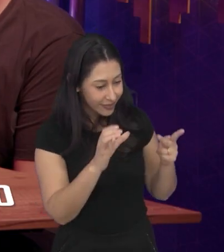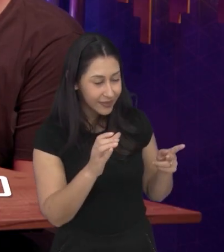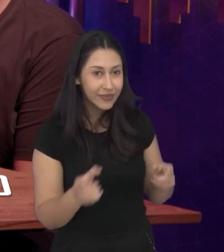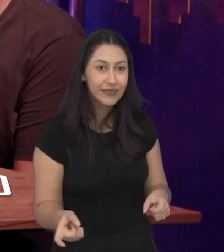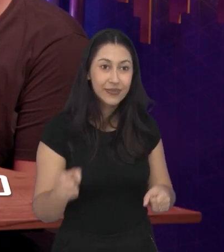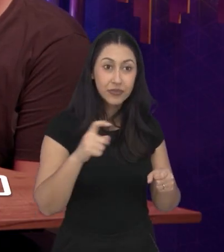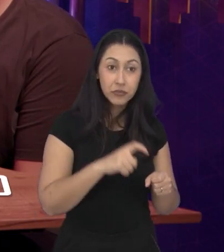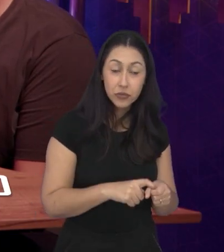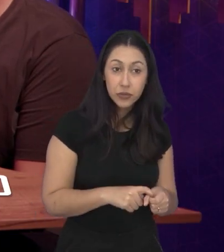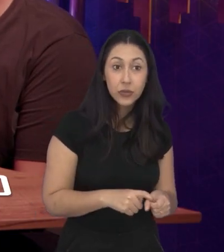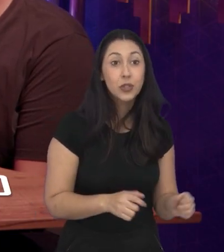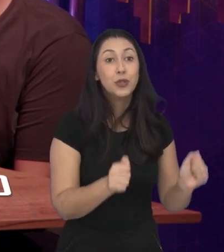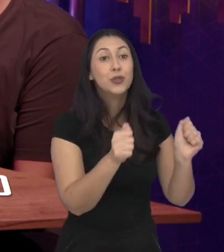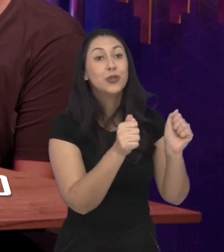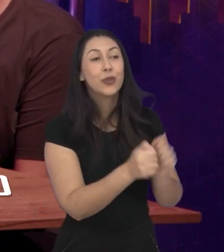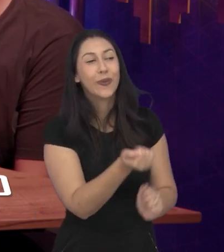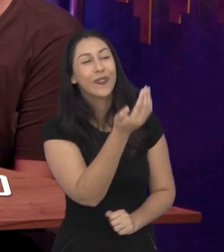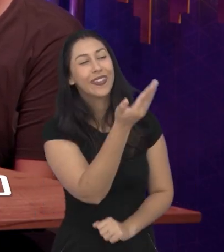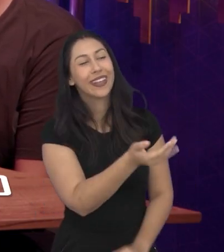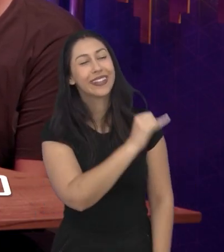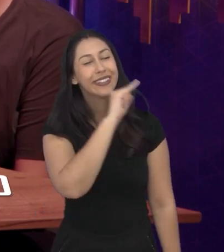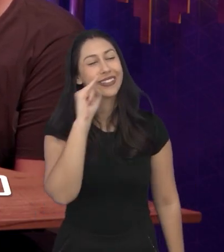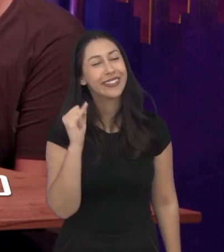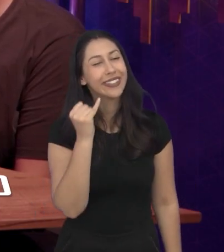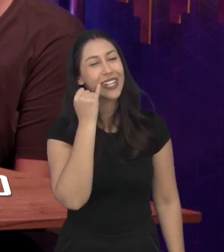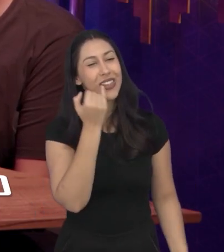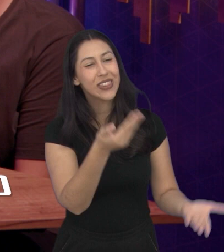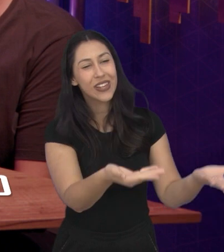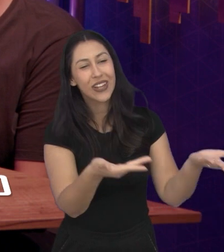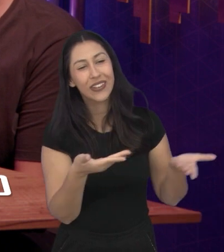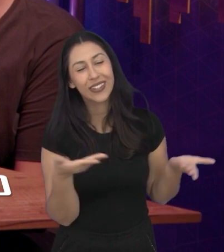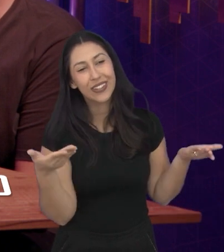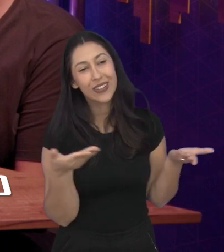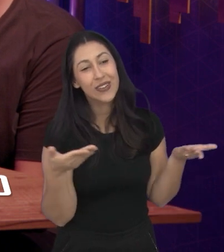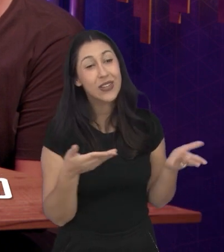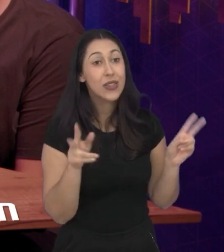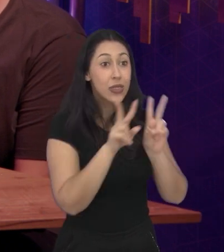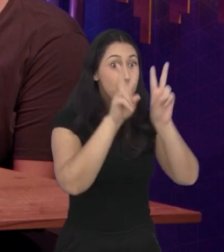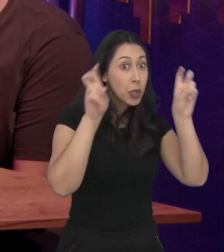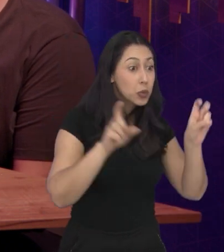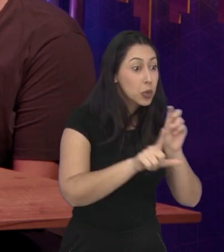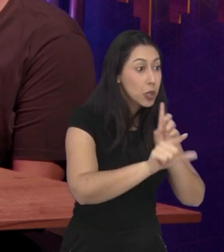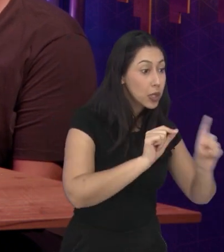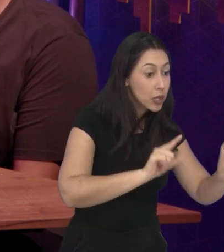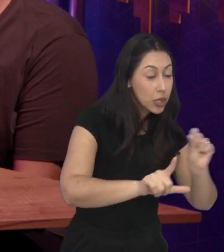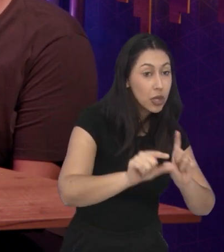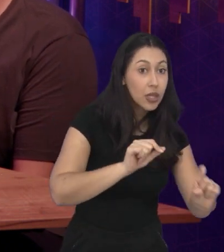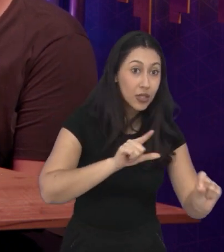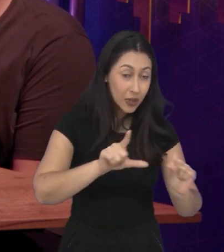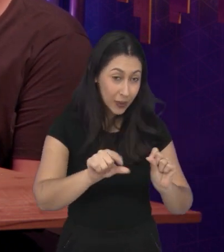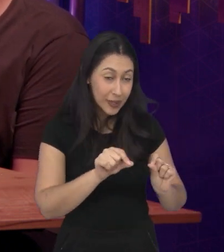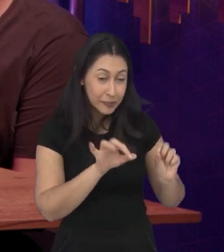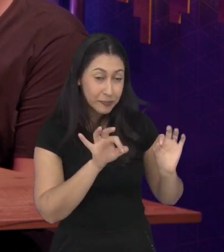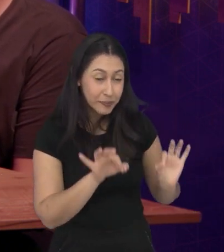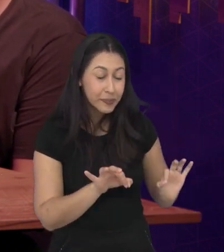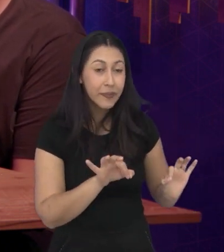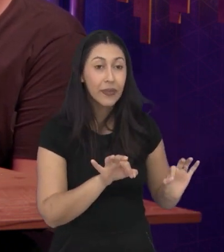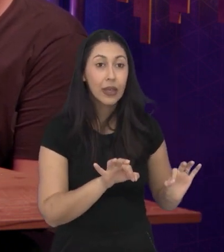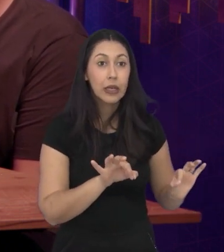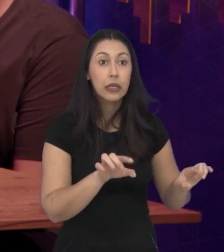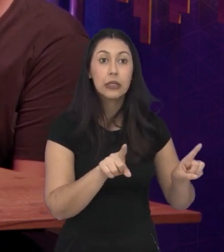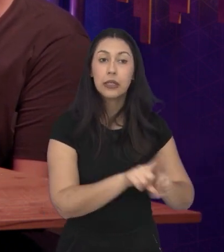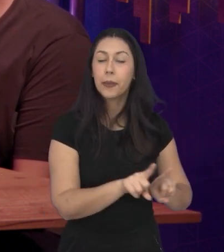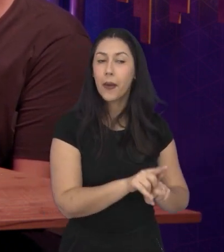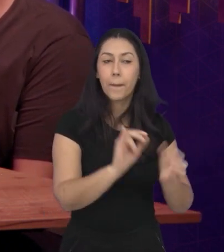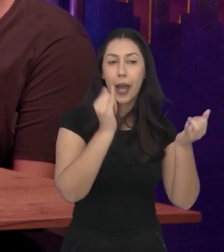E de volta com o Pode Ser, tô aqui agora com o João Delfino, ele que é nosso convidado do dia. A gente tá falando sobre escolhas, né, João?